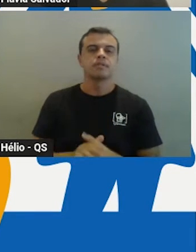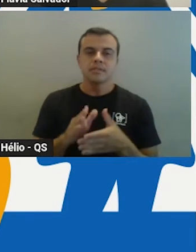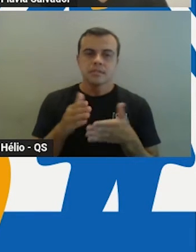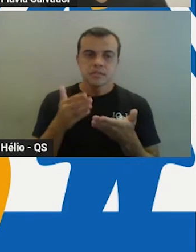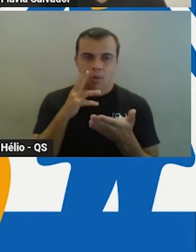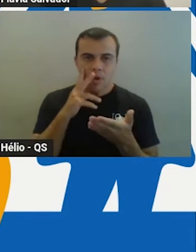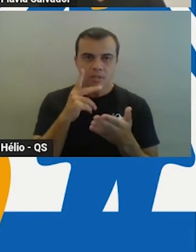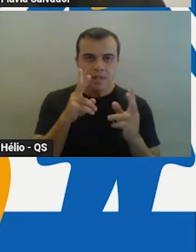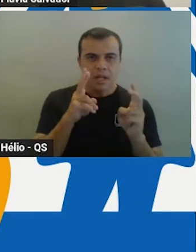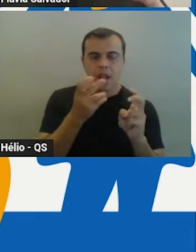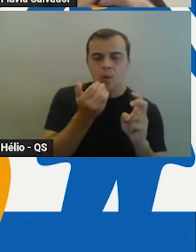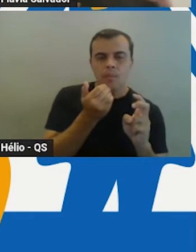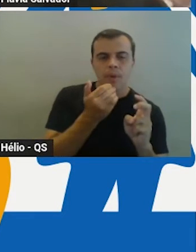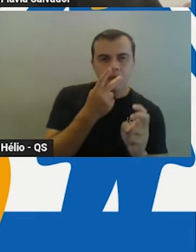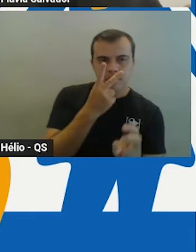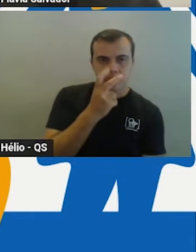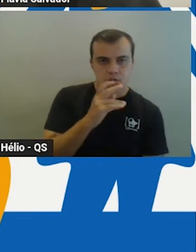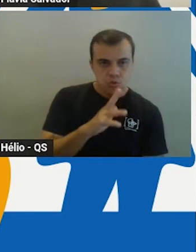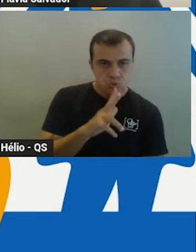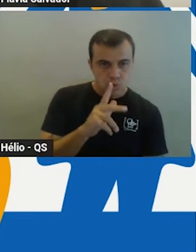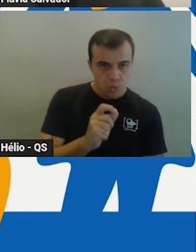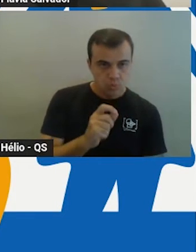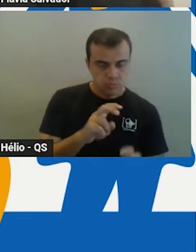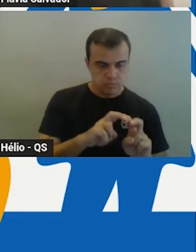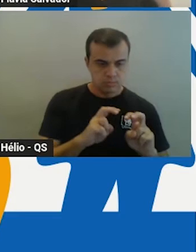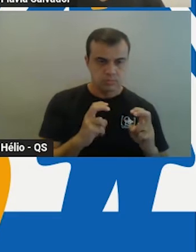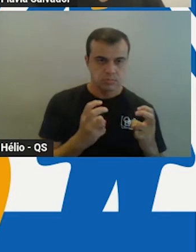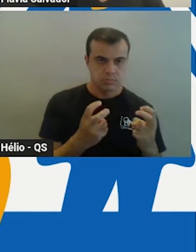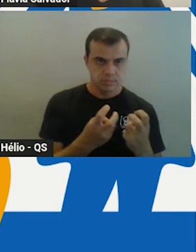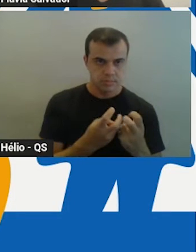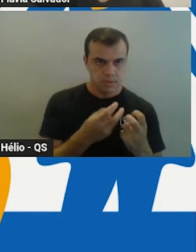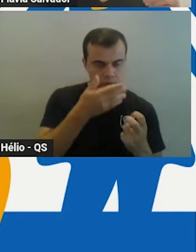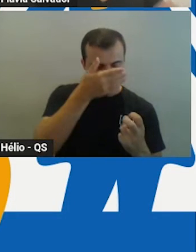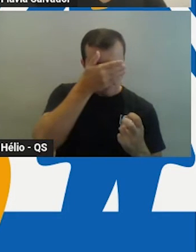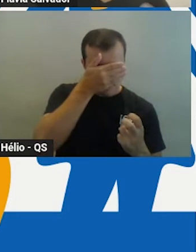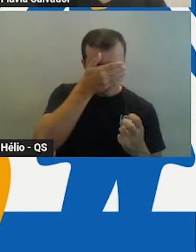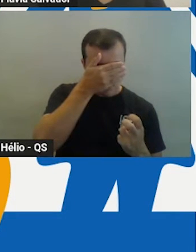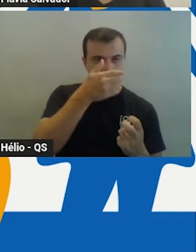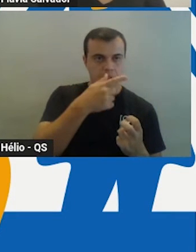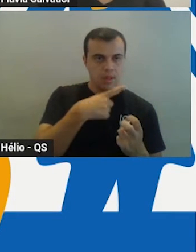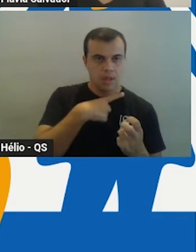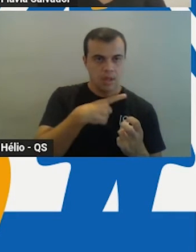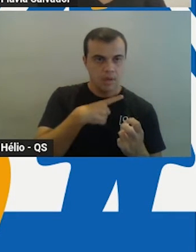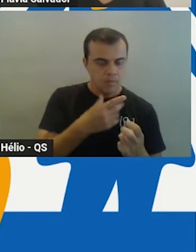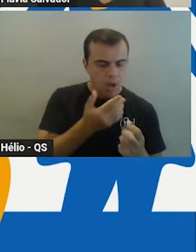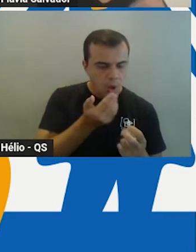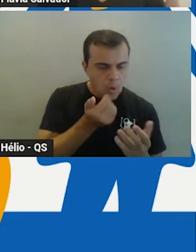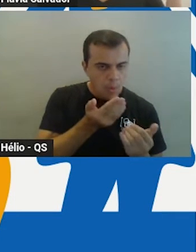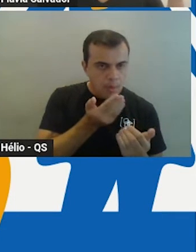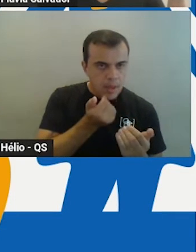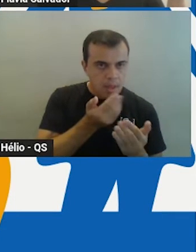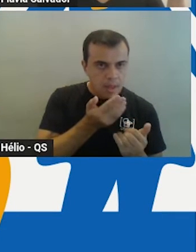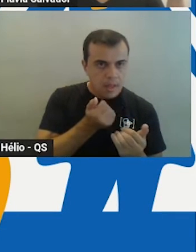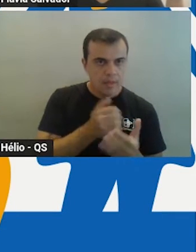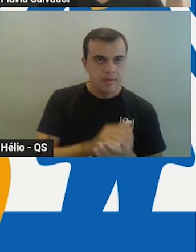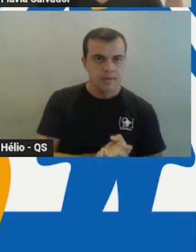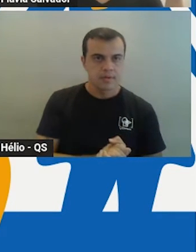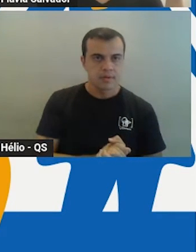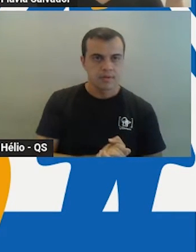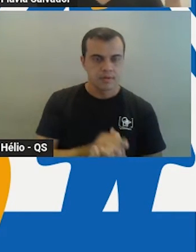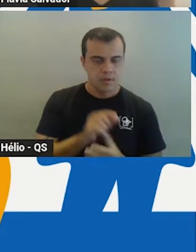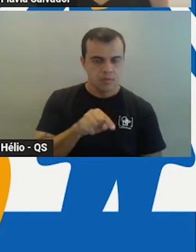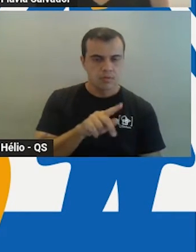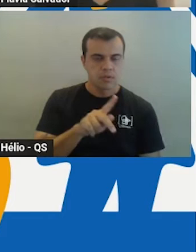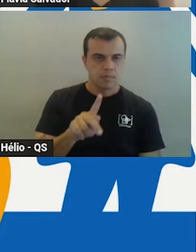às cegas é o quê? Todo mundo vai estar de olho fechado para fazer um lanche. Você,